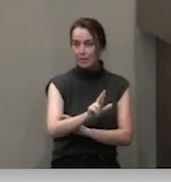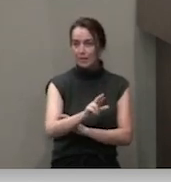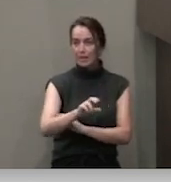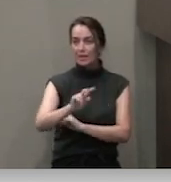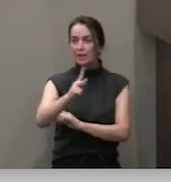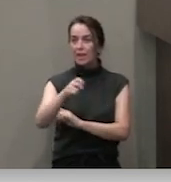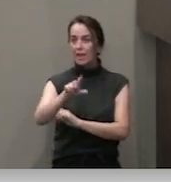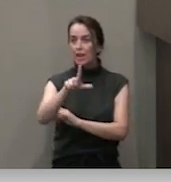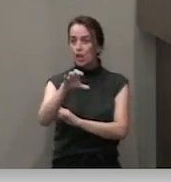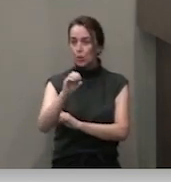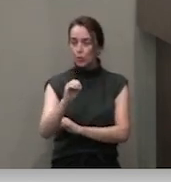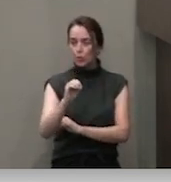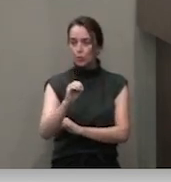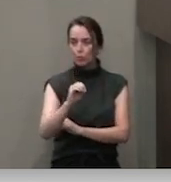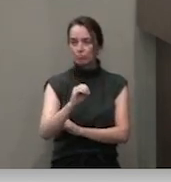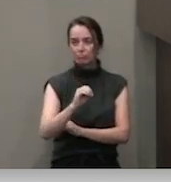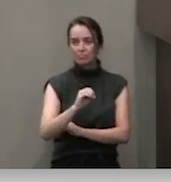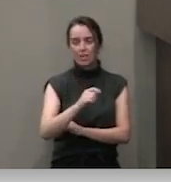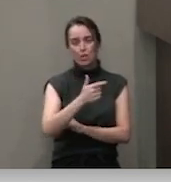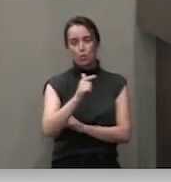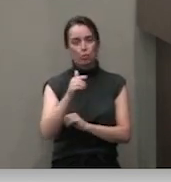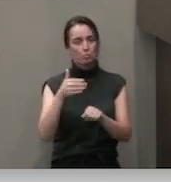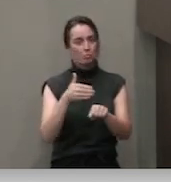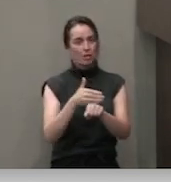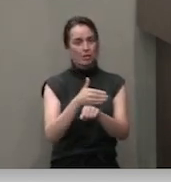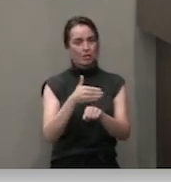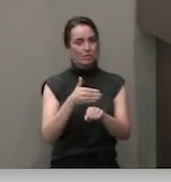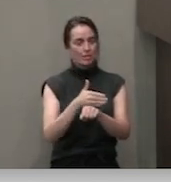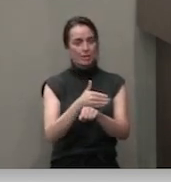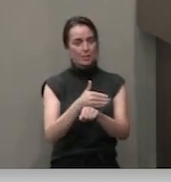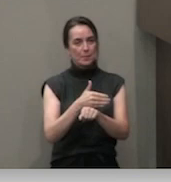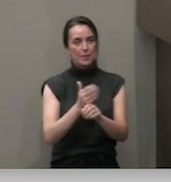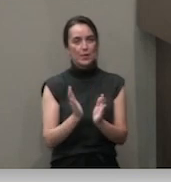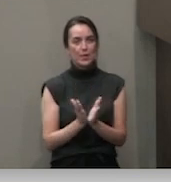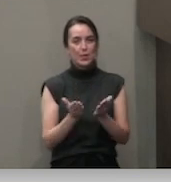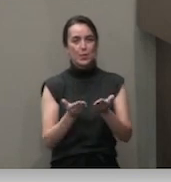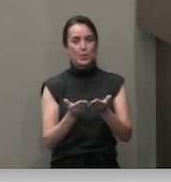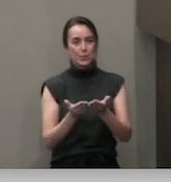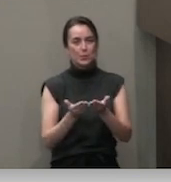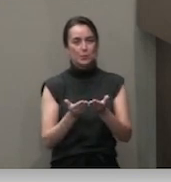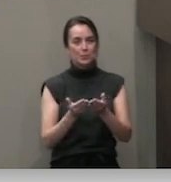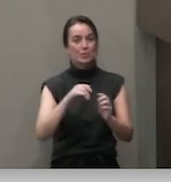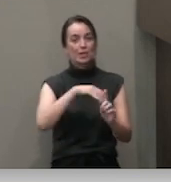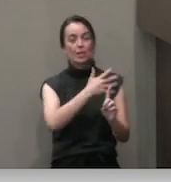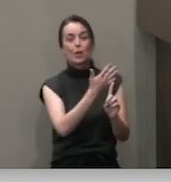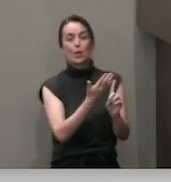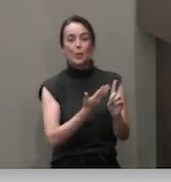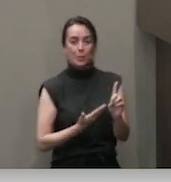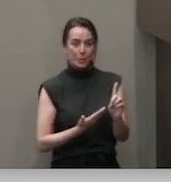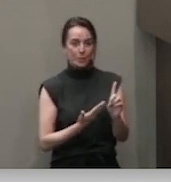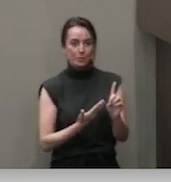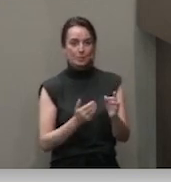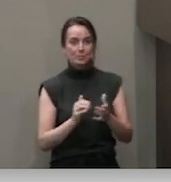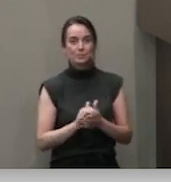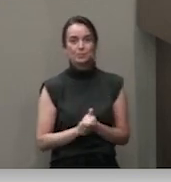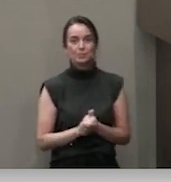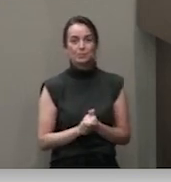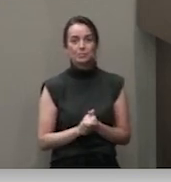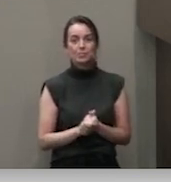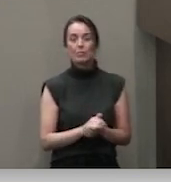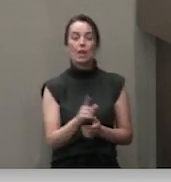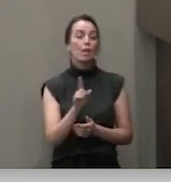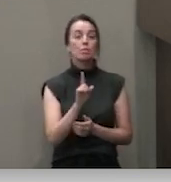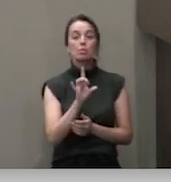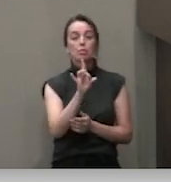e tantos outros integrantes aí do nosso comitê que esta homenagem não seja apenas